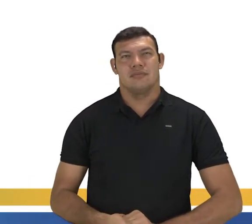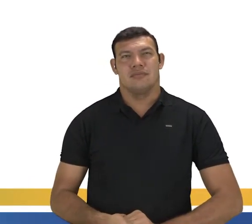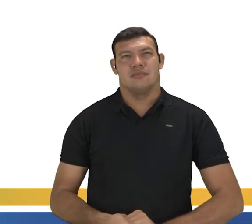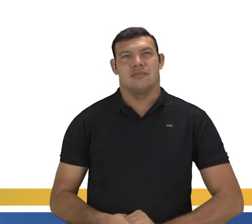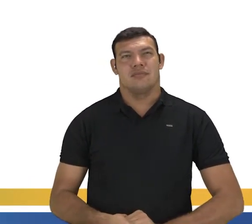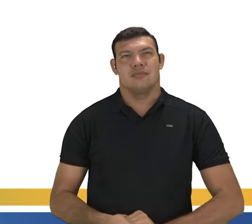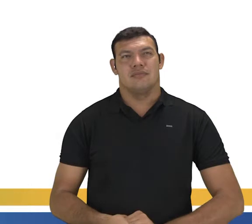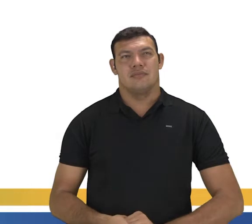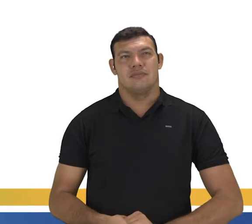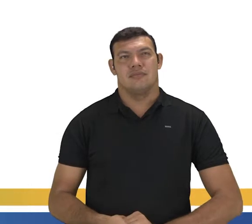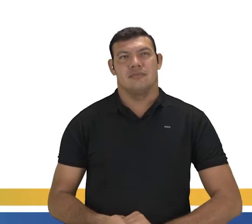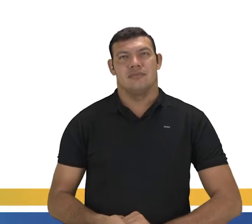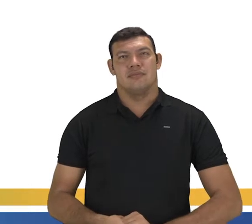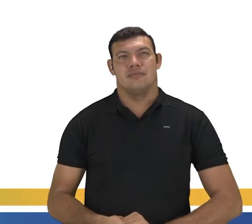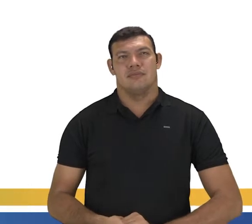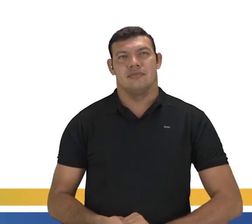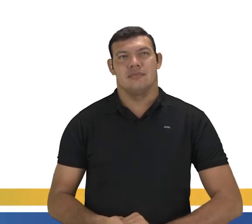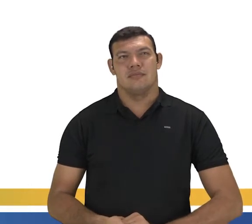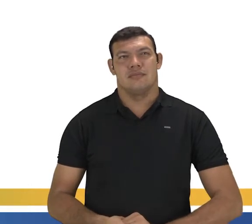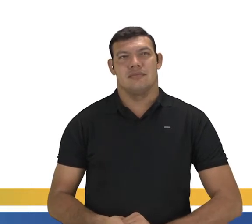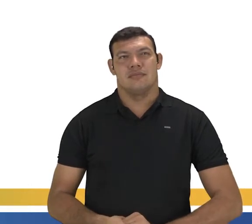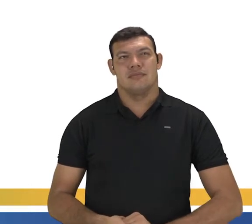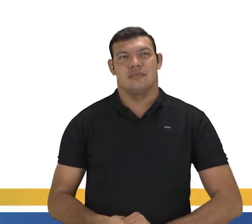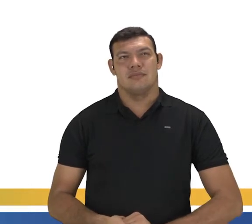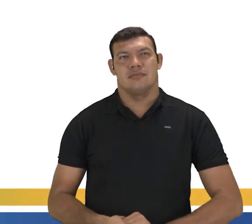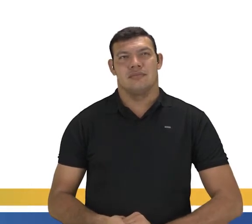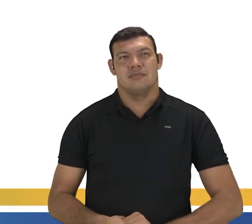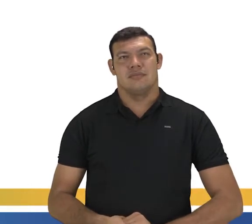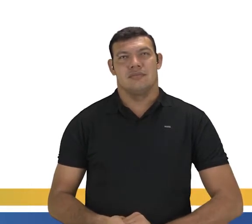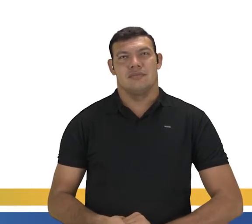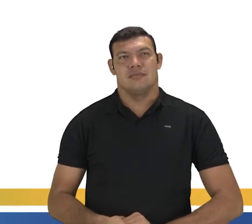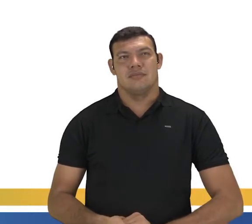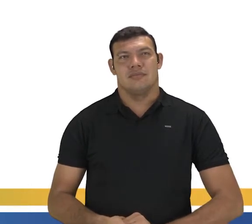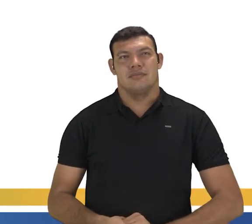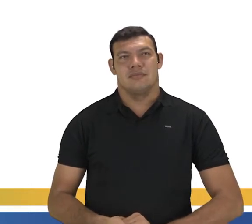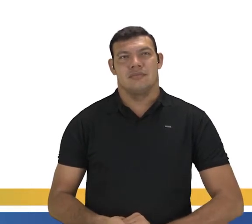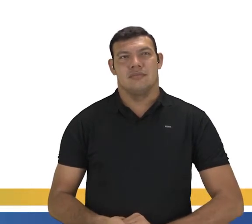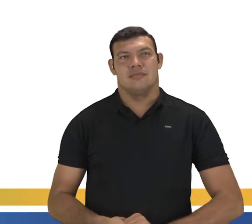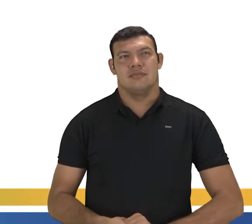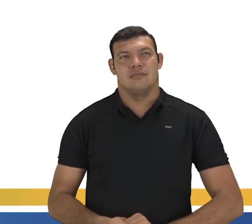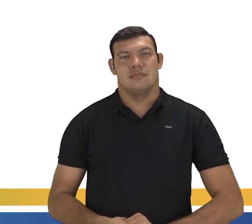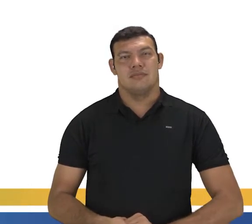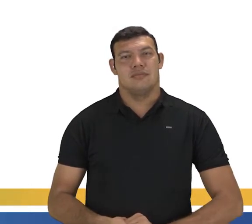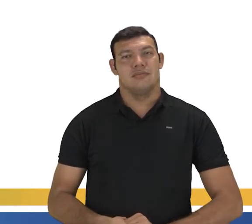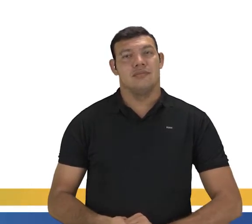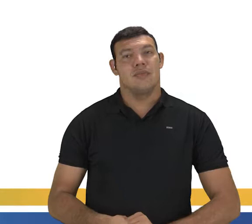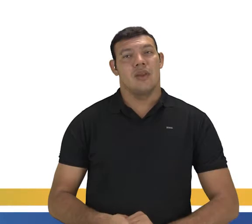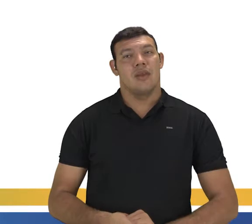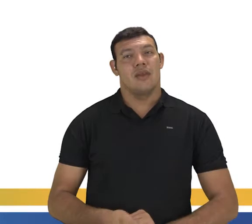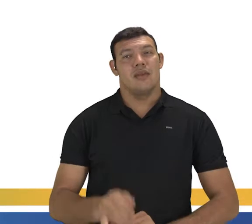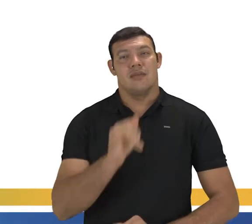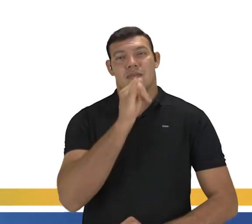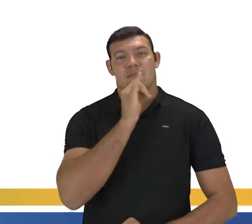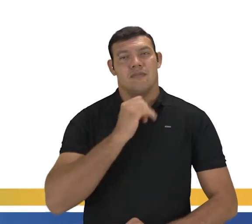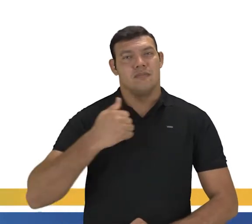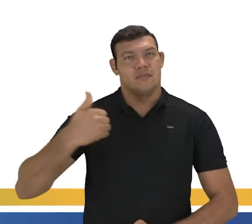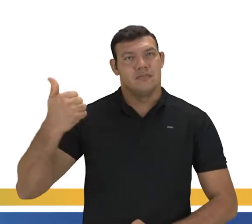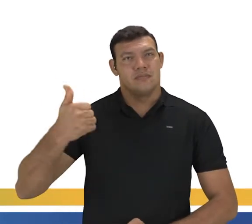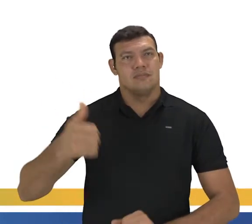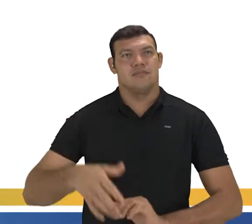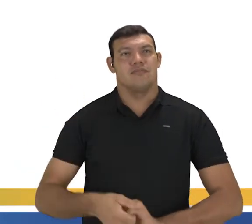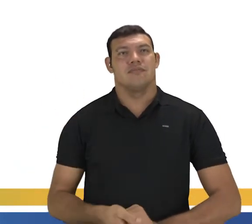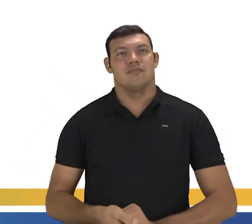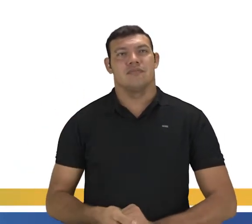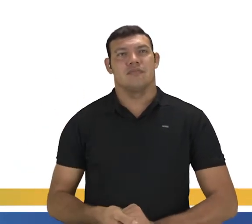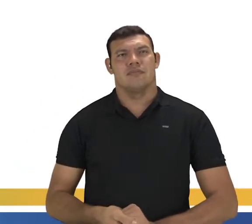teve exemplo se o lateral não force one primeiro radar slot